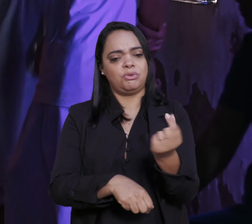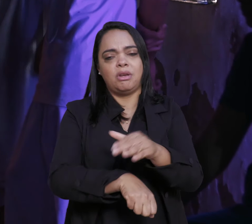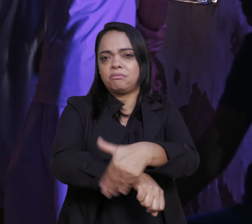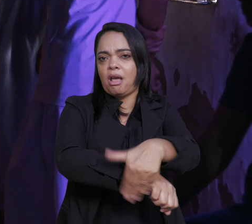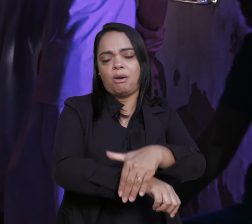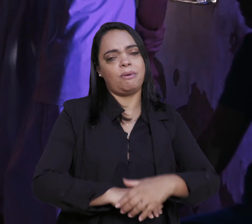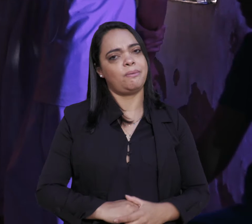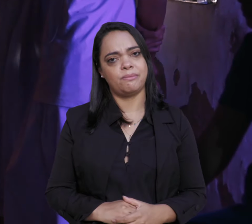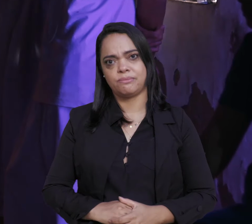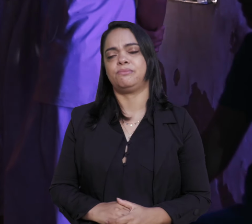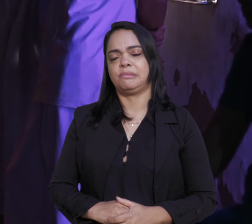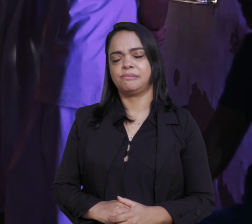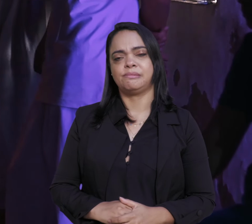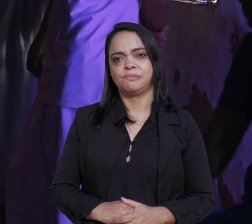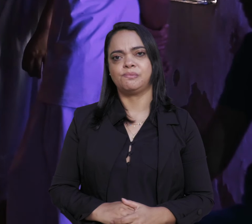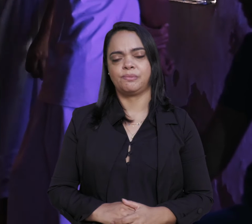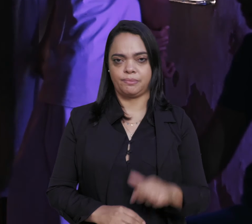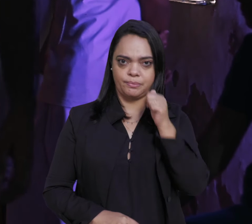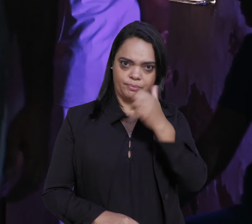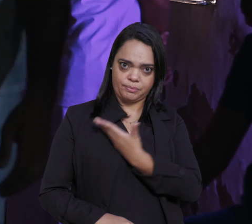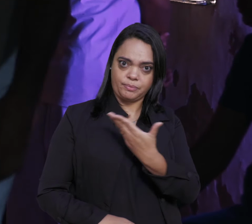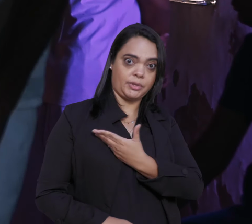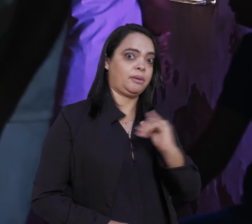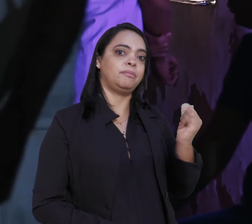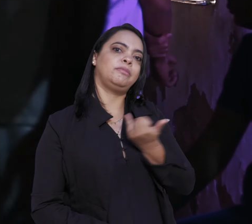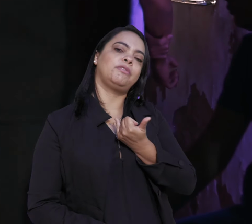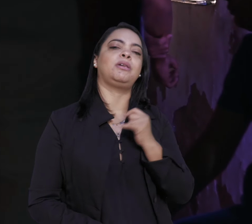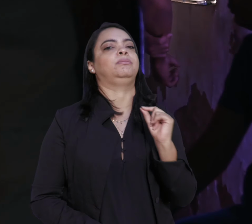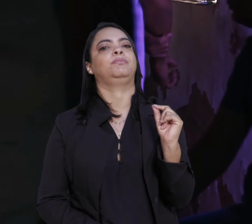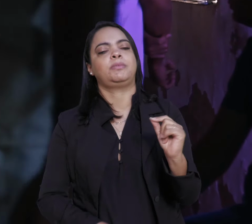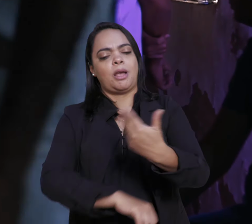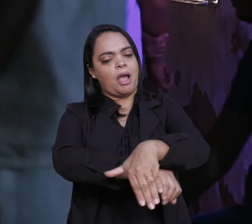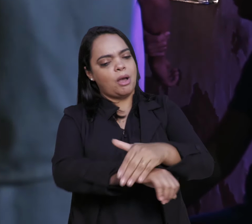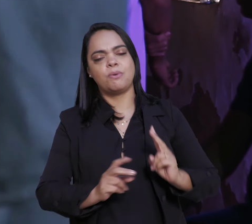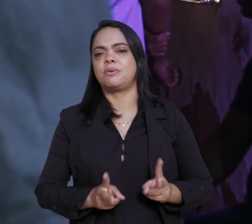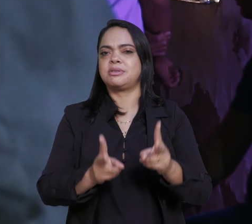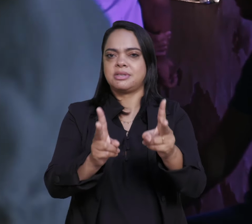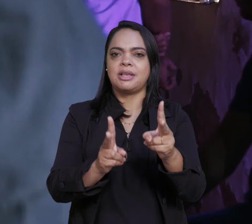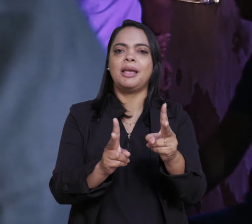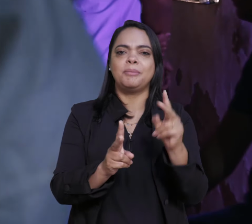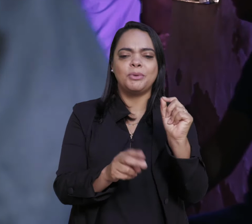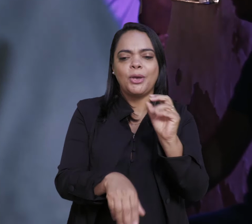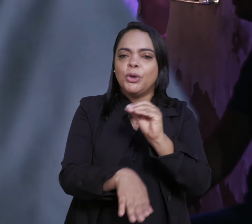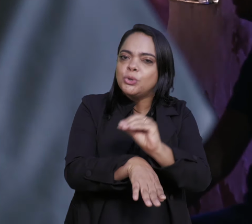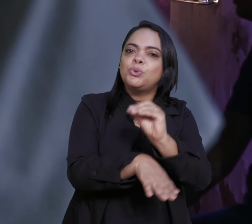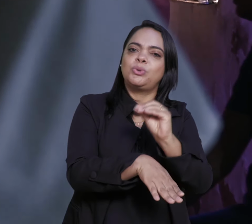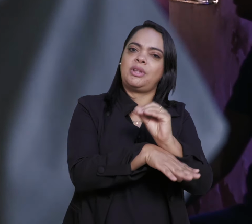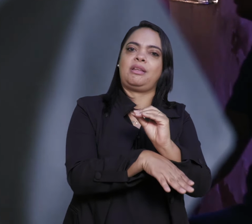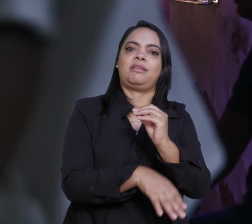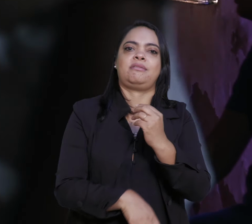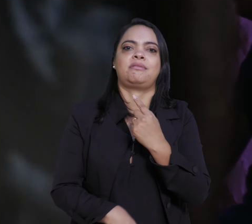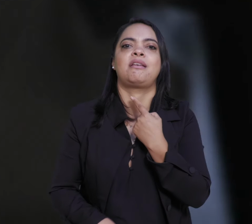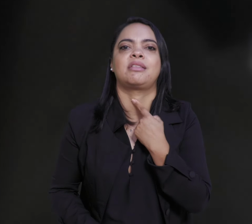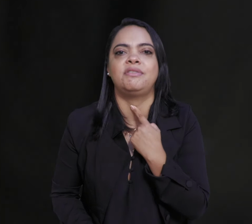né? Uma coisa que uma amiga me disse uma vez é que a rua sempre dá um jeito de sustentar a